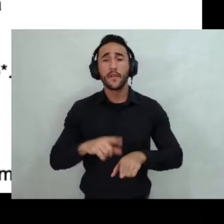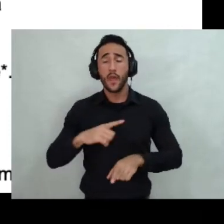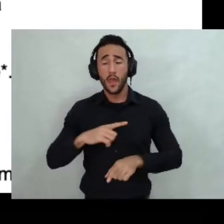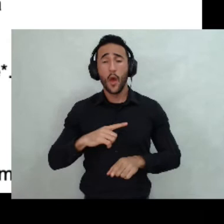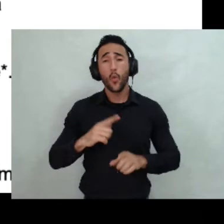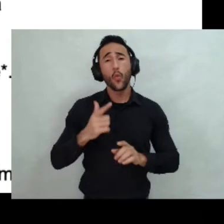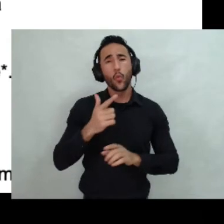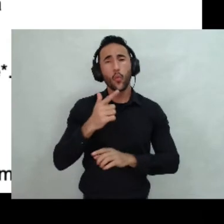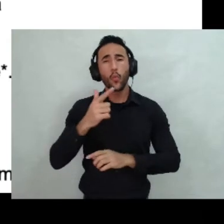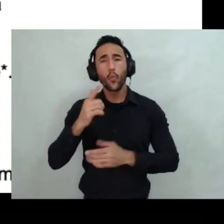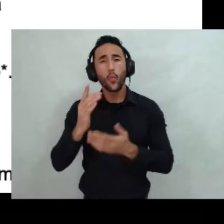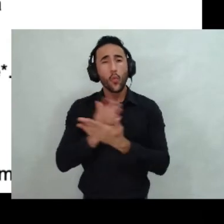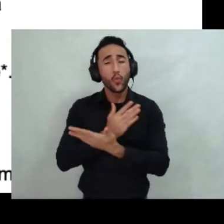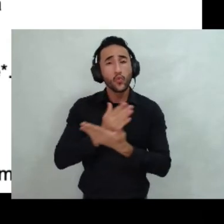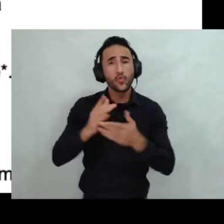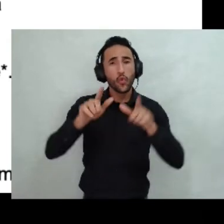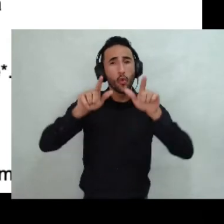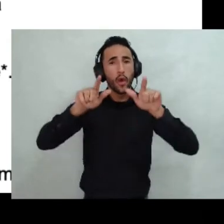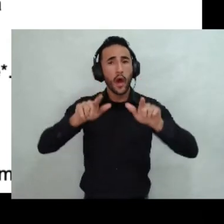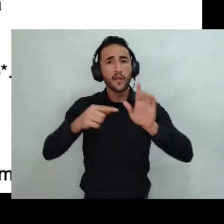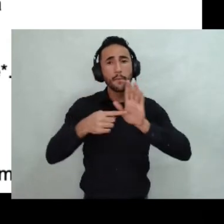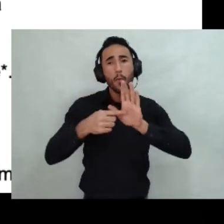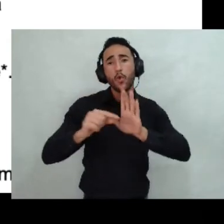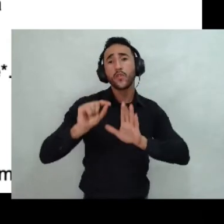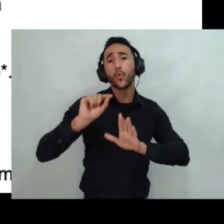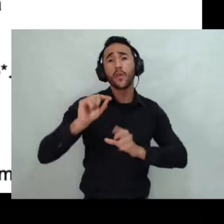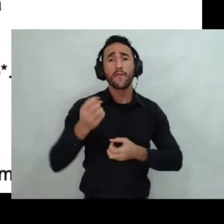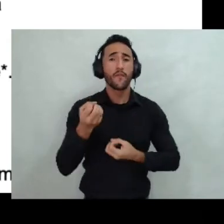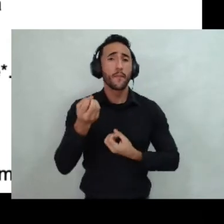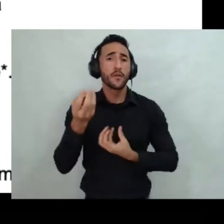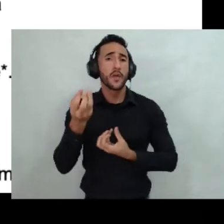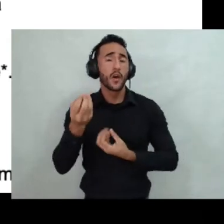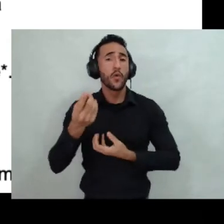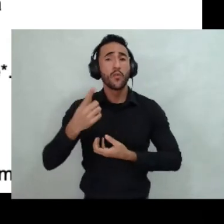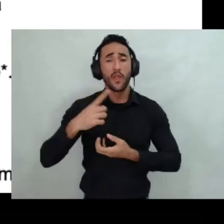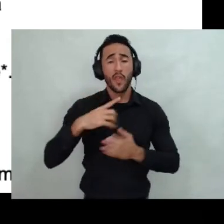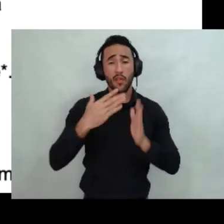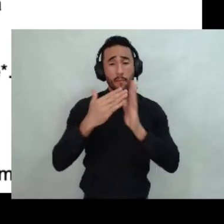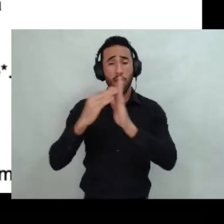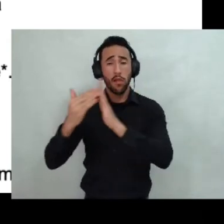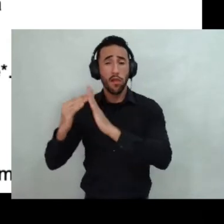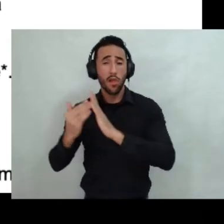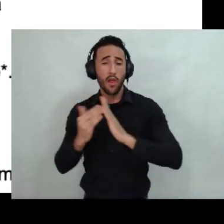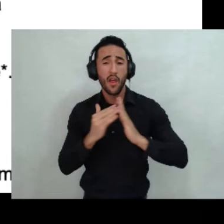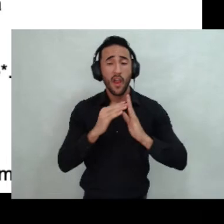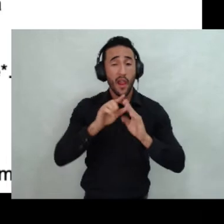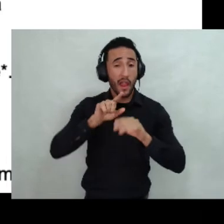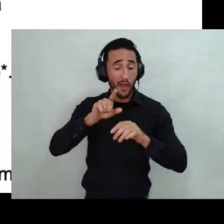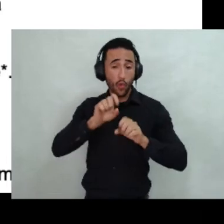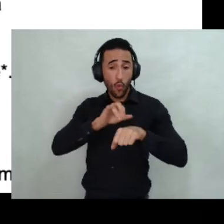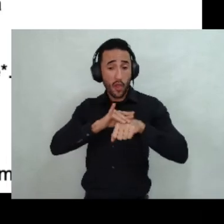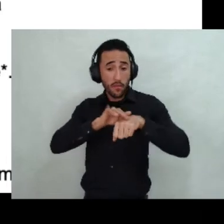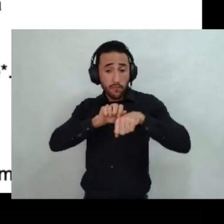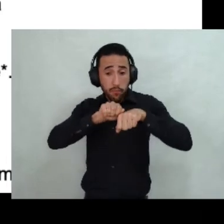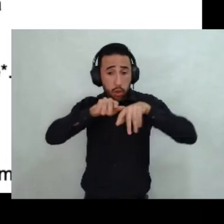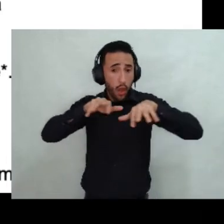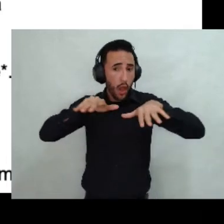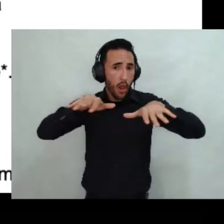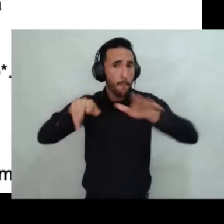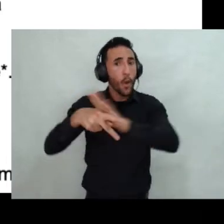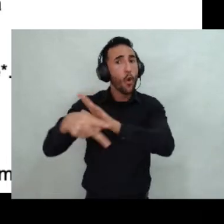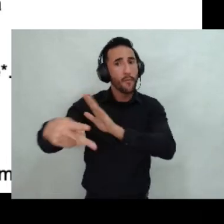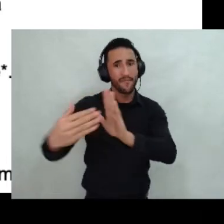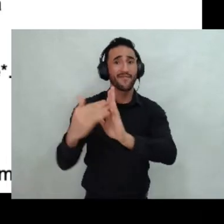O que os dados mostram? Mostram efetivamente uma periferização da doença. As maiores taxas de